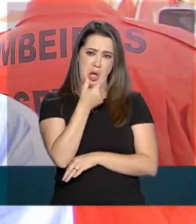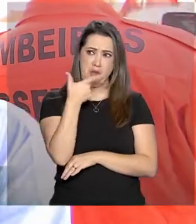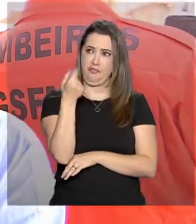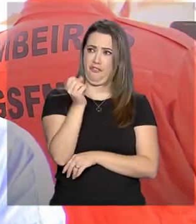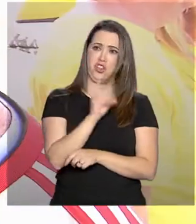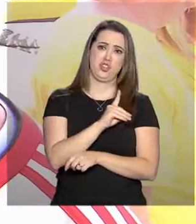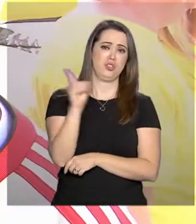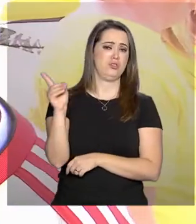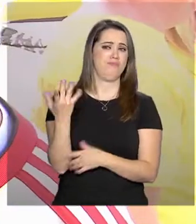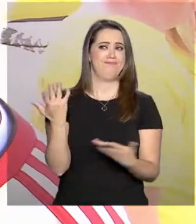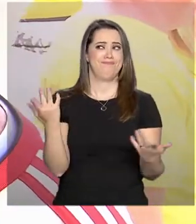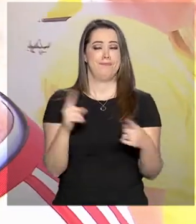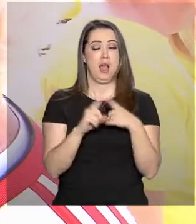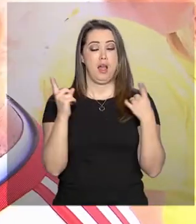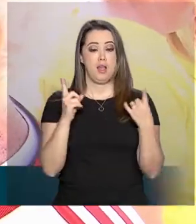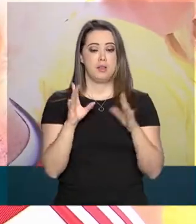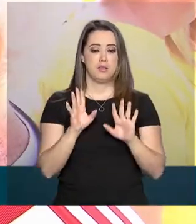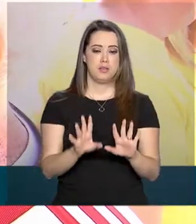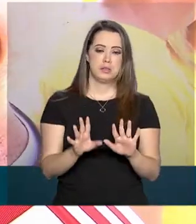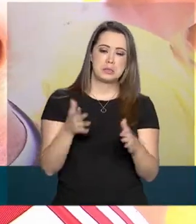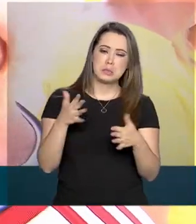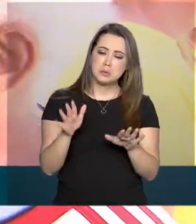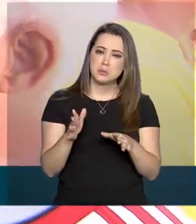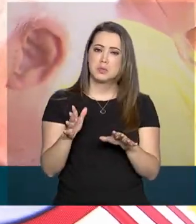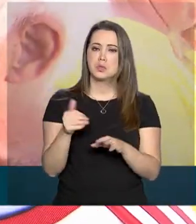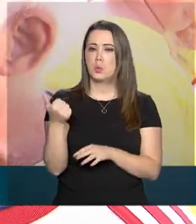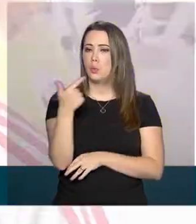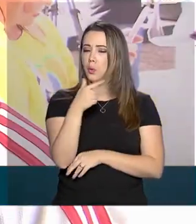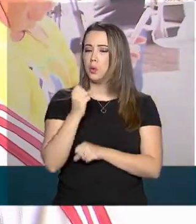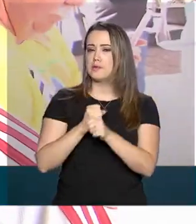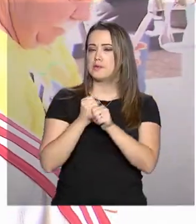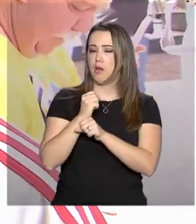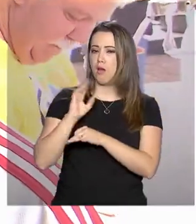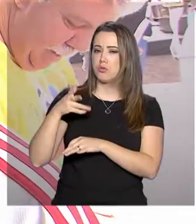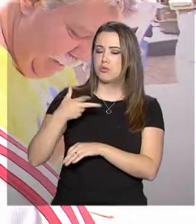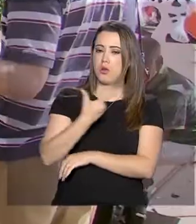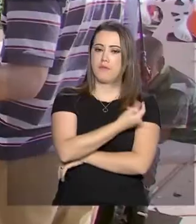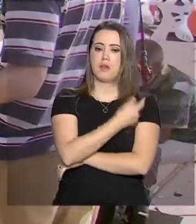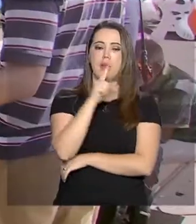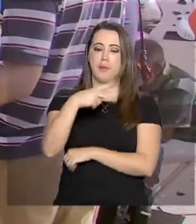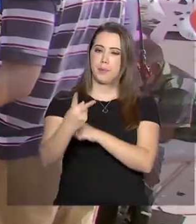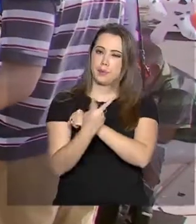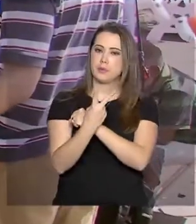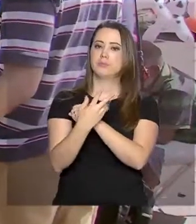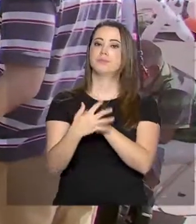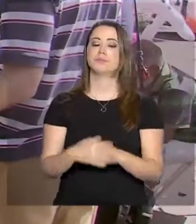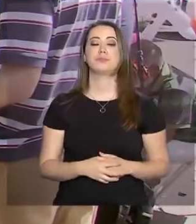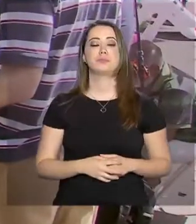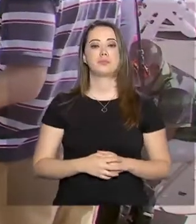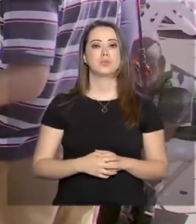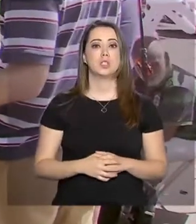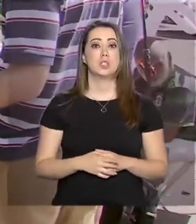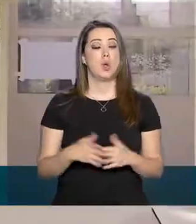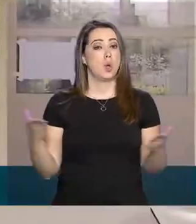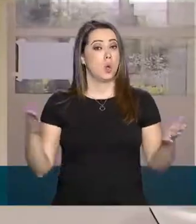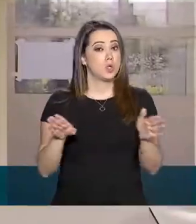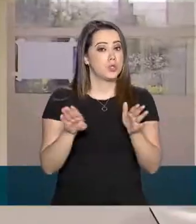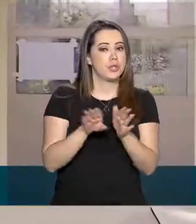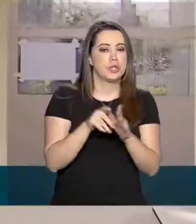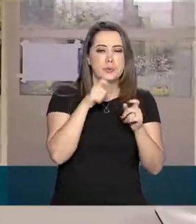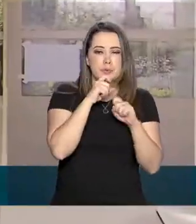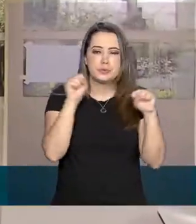griparam. Eu faço isso mais ou menos uns 12 anos. Isso é proteção. Com o inverno se aproximando,